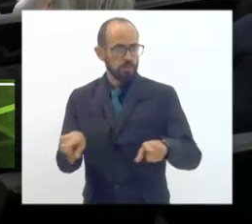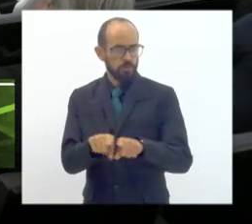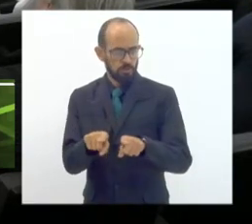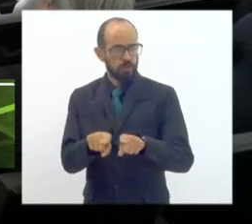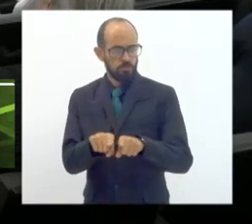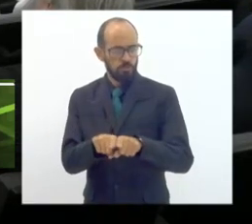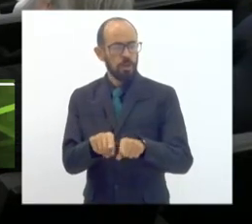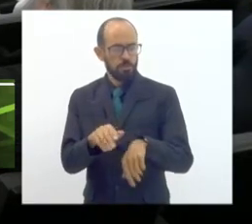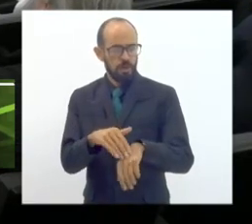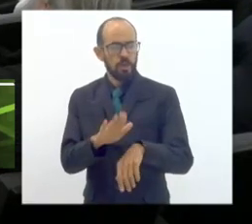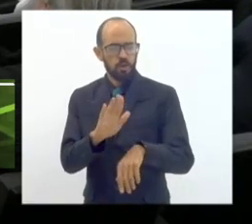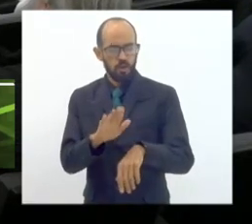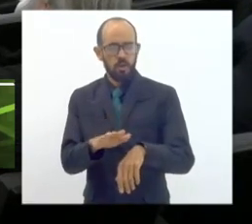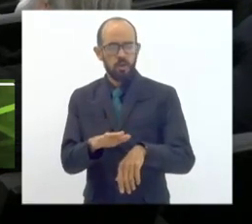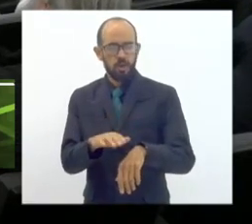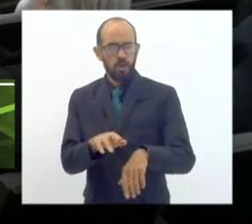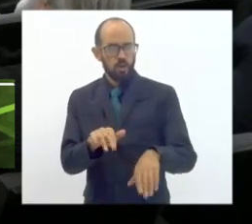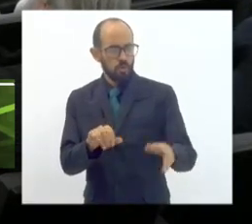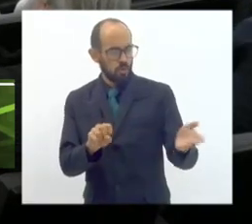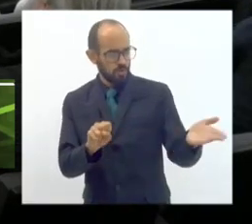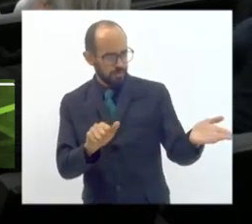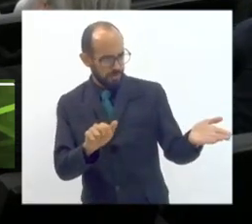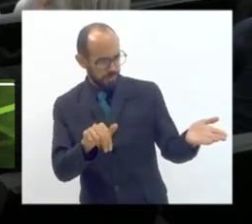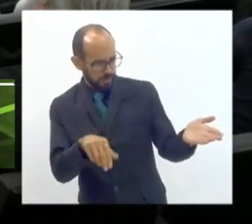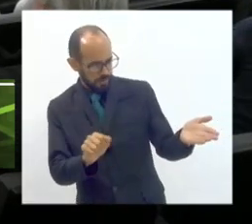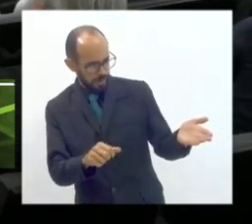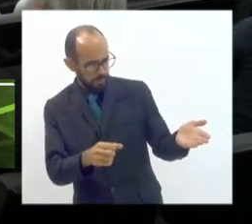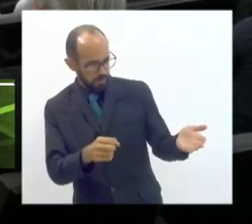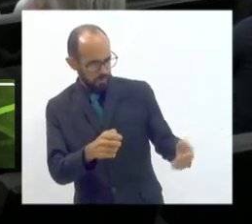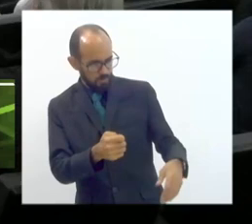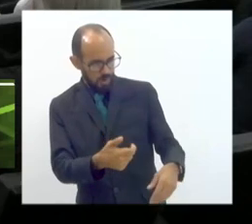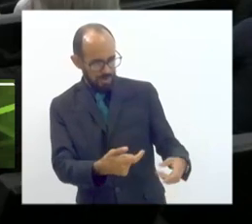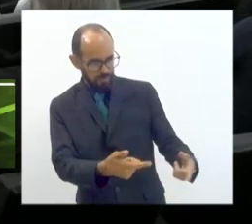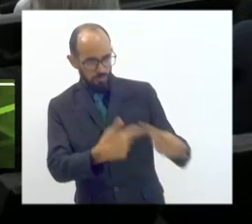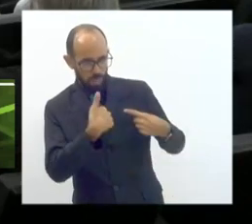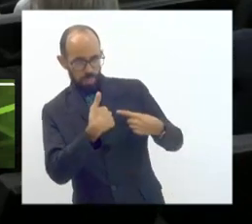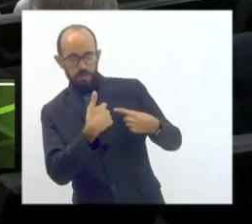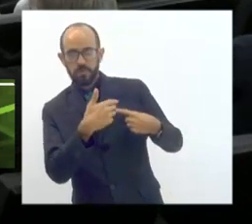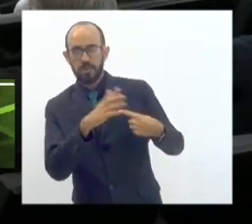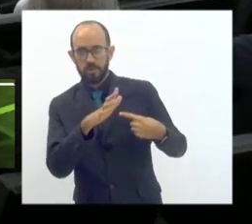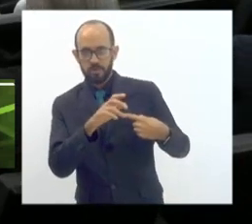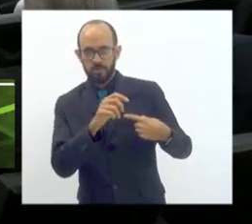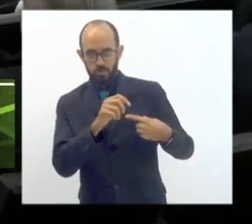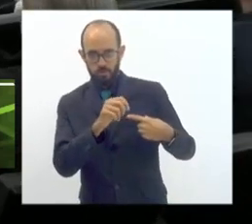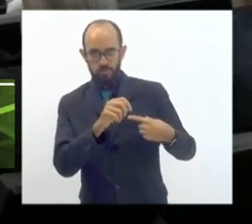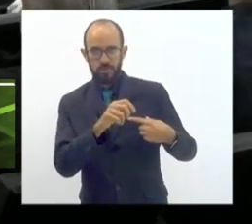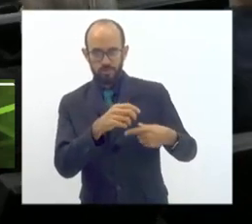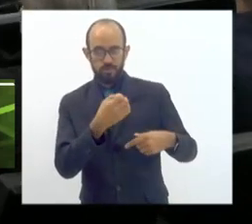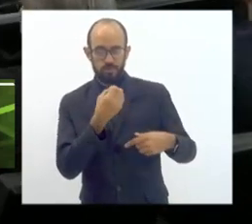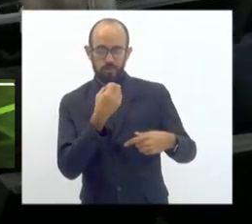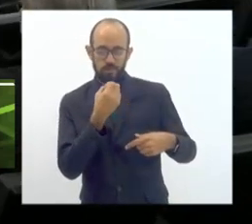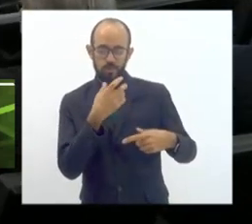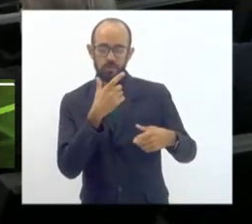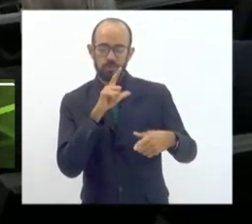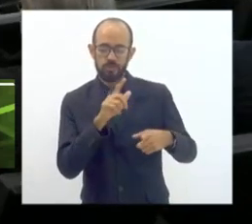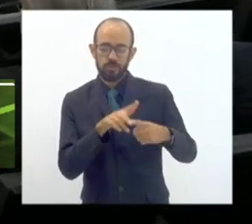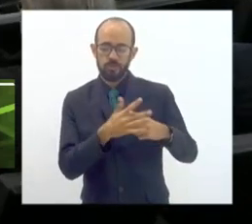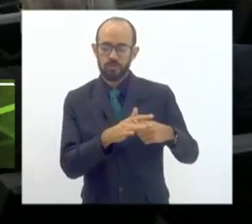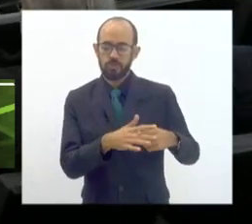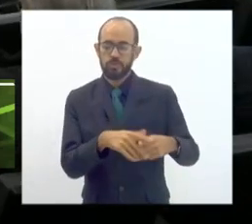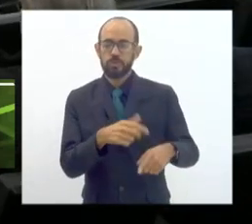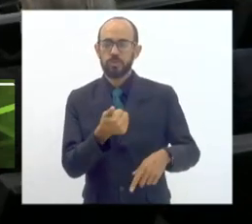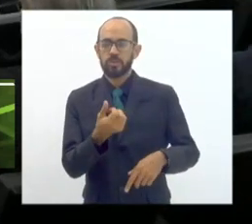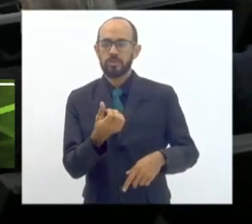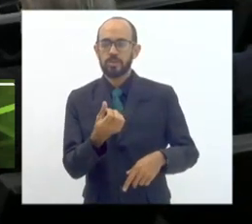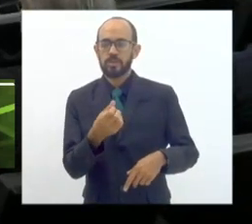Rosana. Rosana já ia me tacar o telefone ali. Ainda bem que deu tempo de eu me corrigir, né, Rosângela? Nós temos 16